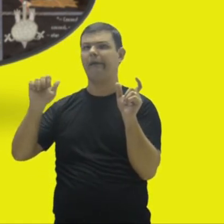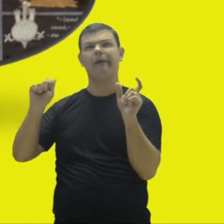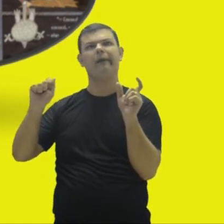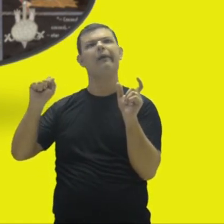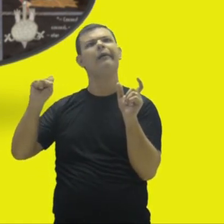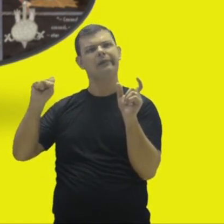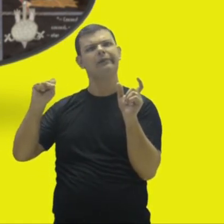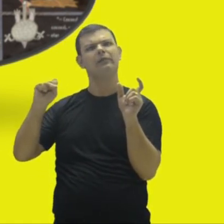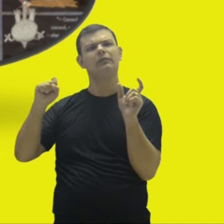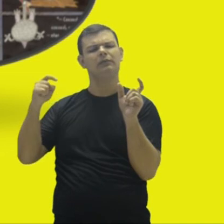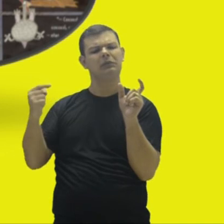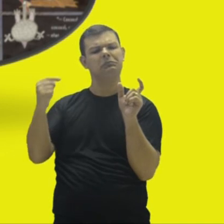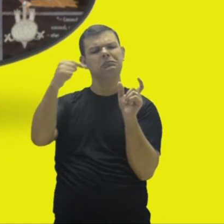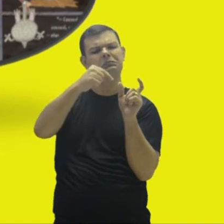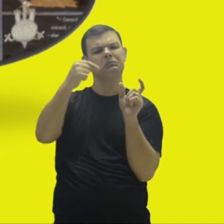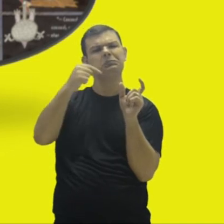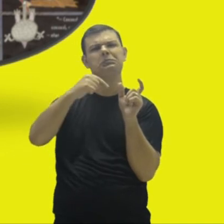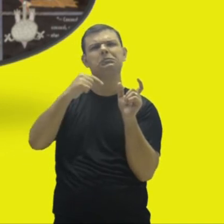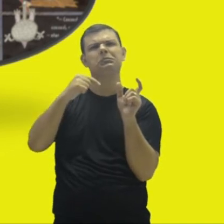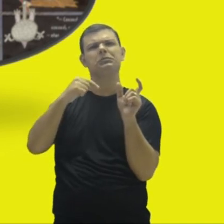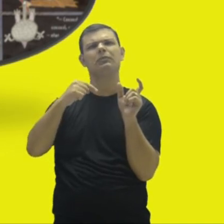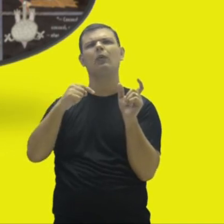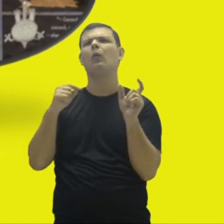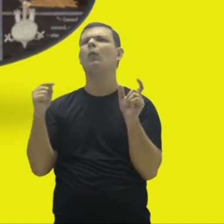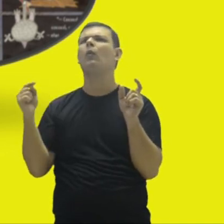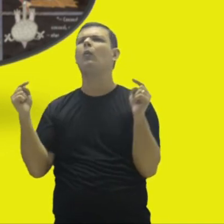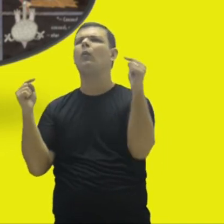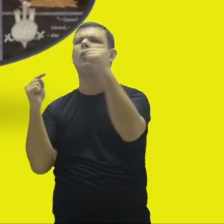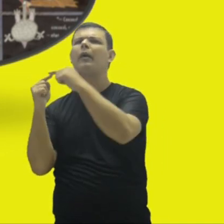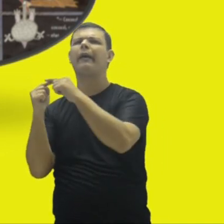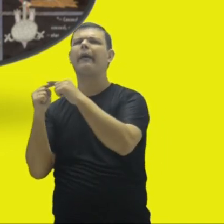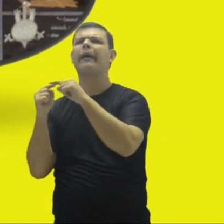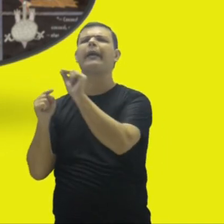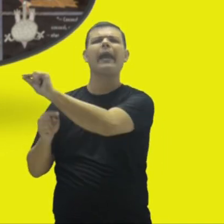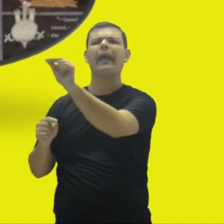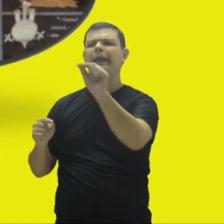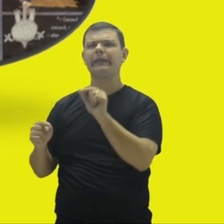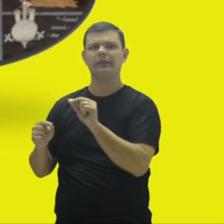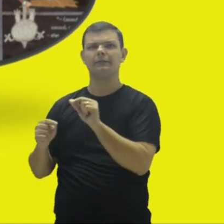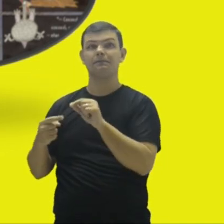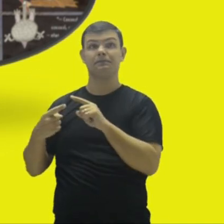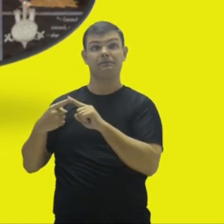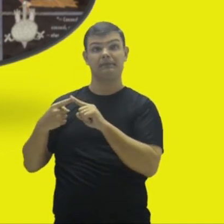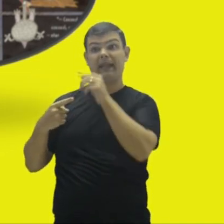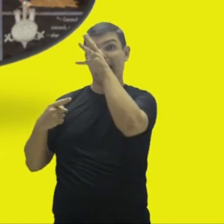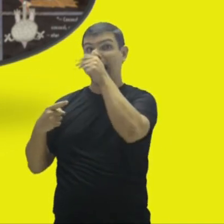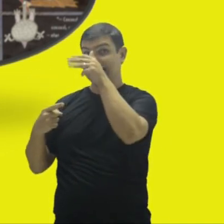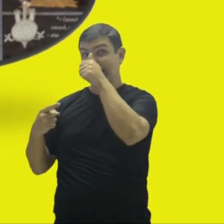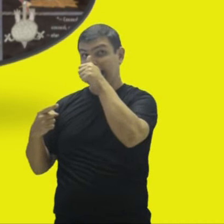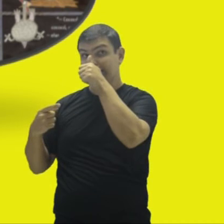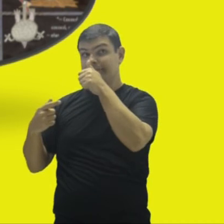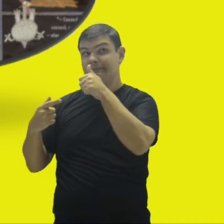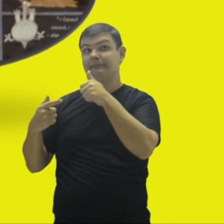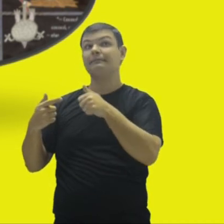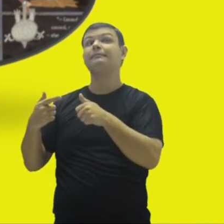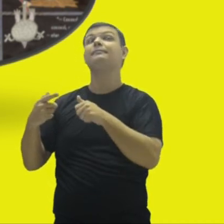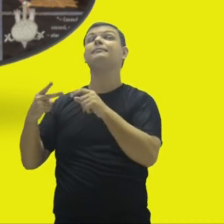vermelho. A palavra destacada se refere, opção A, às galinhas.